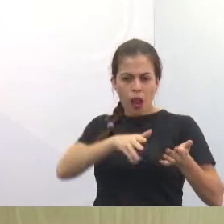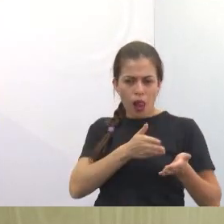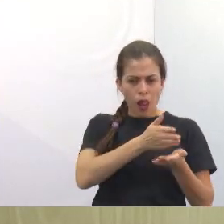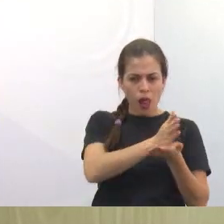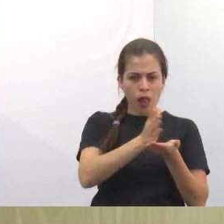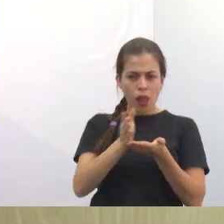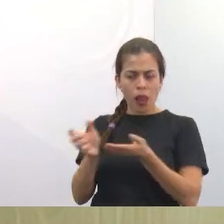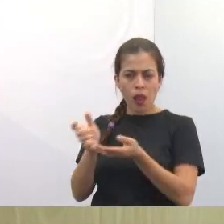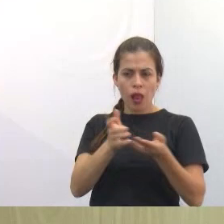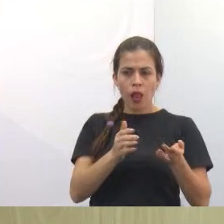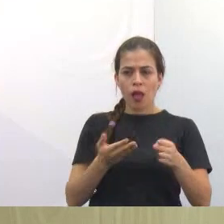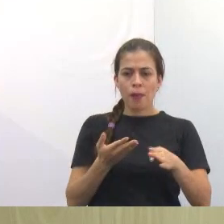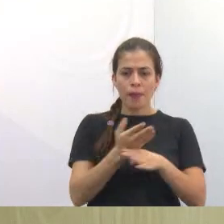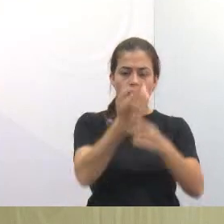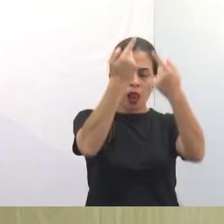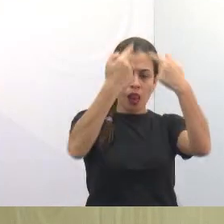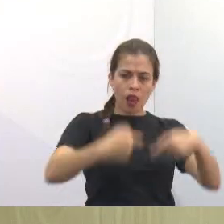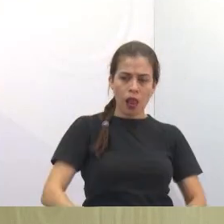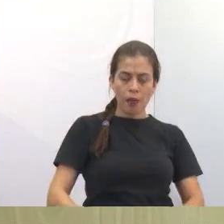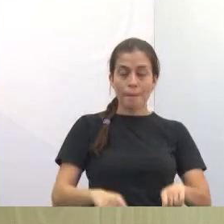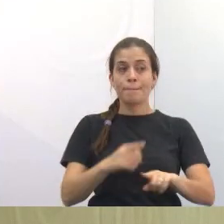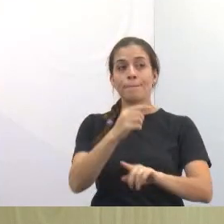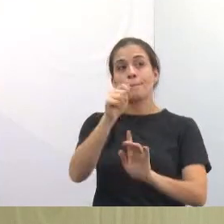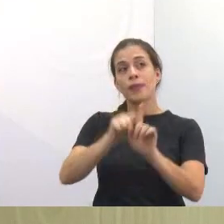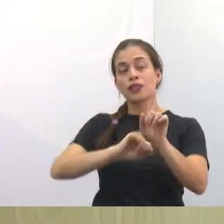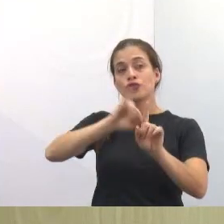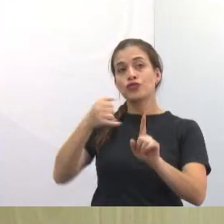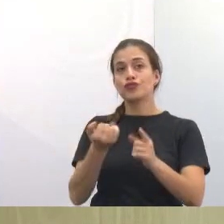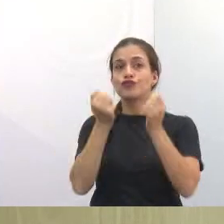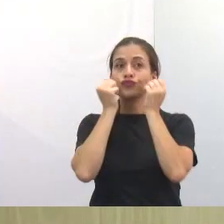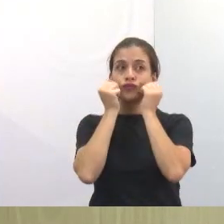de diferentes competições durante o mês de julho de 2024.